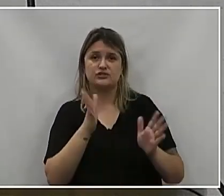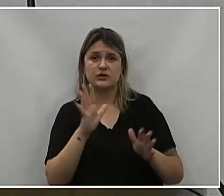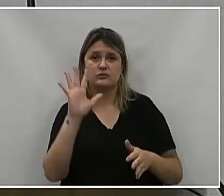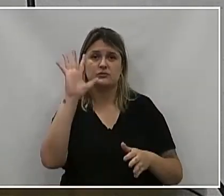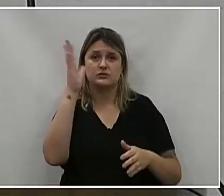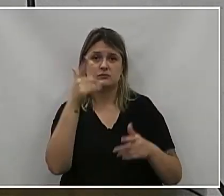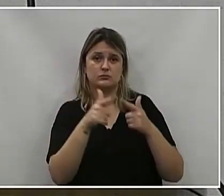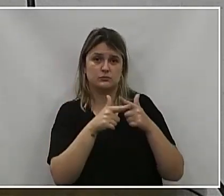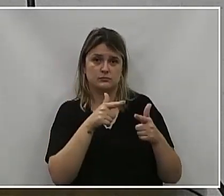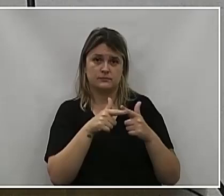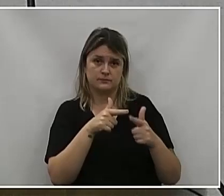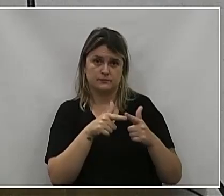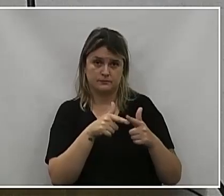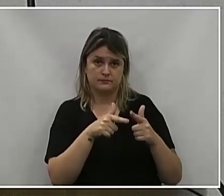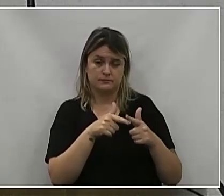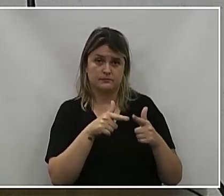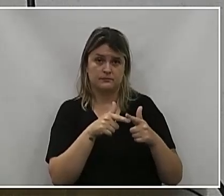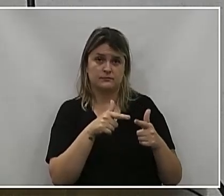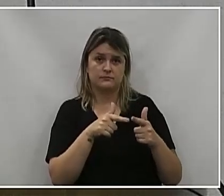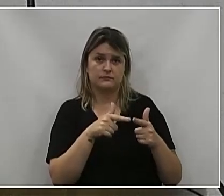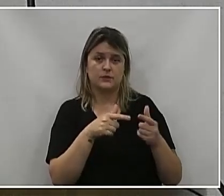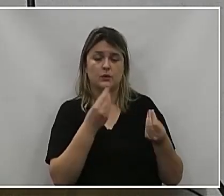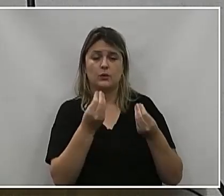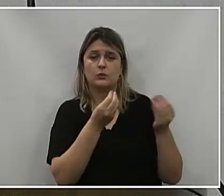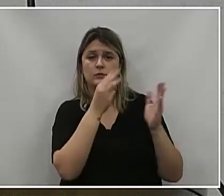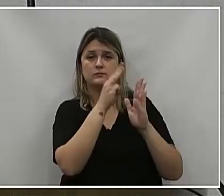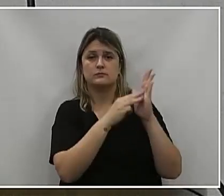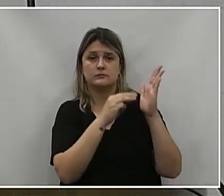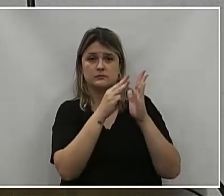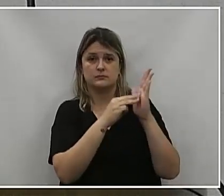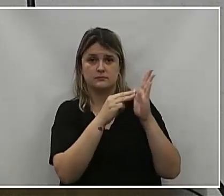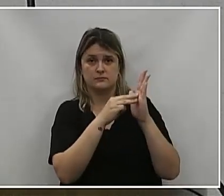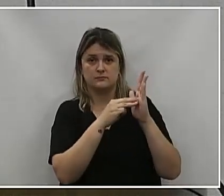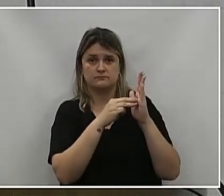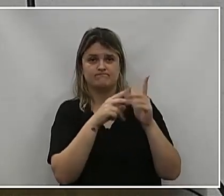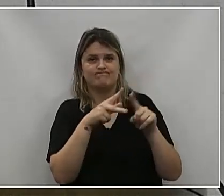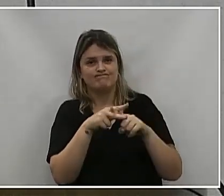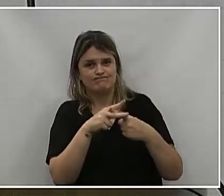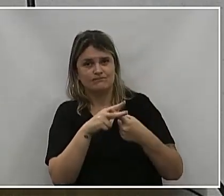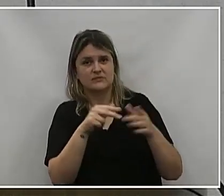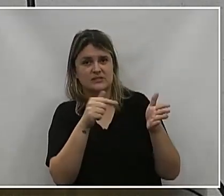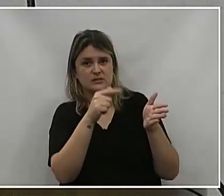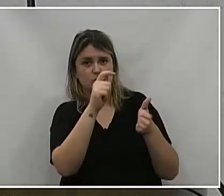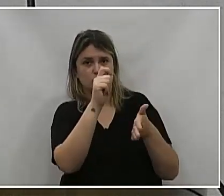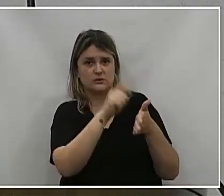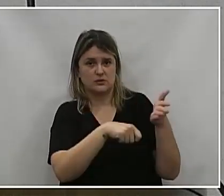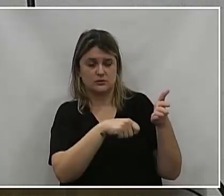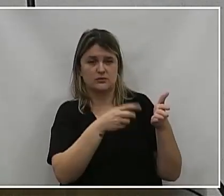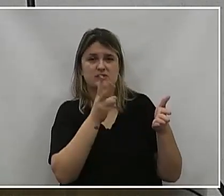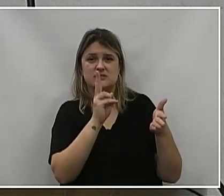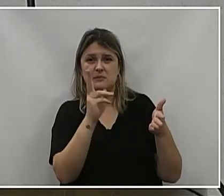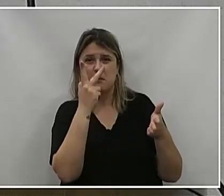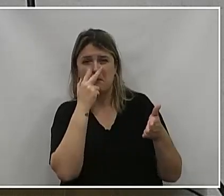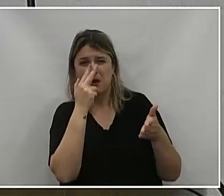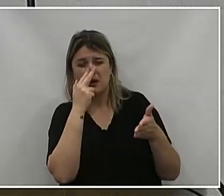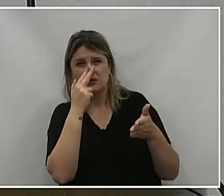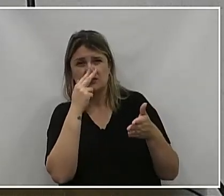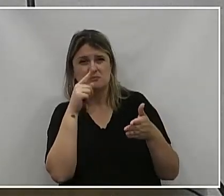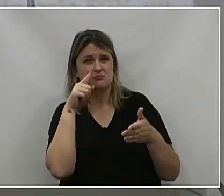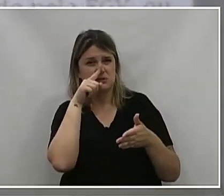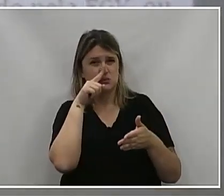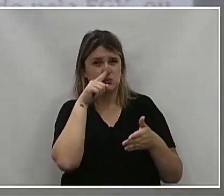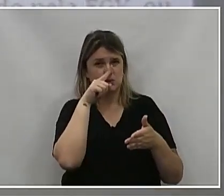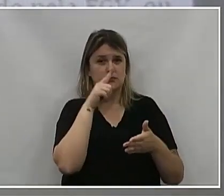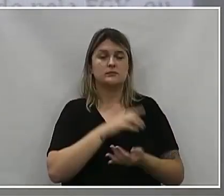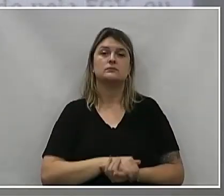na formulação da metodologia do reajuste desse contrato, que ficaria um tanto quanto